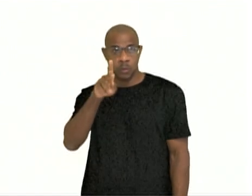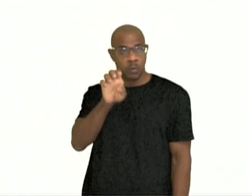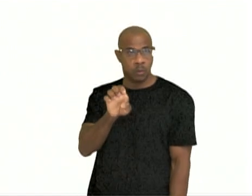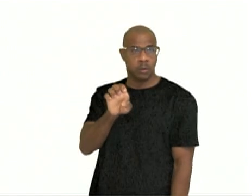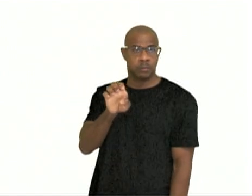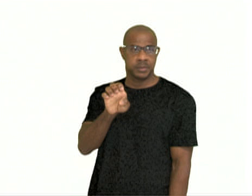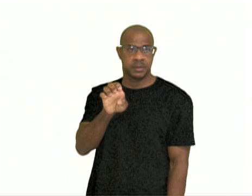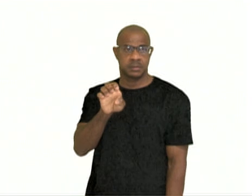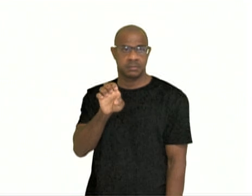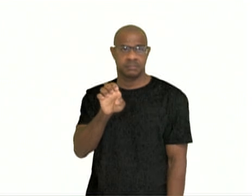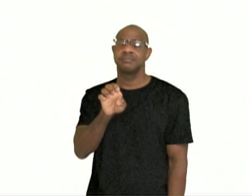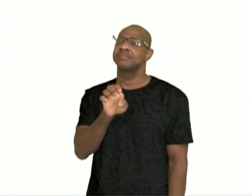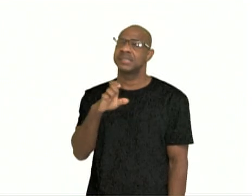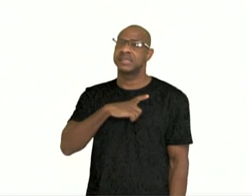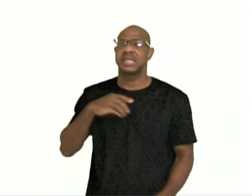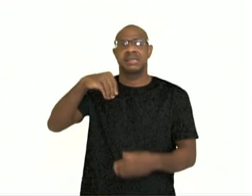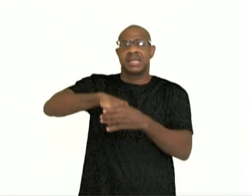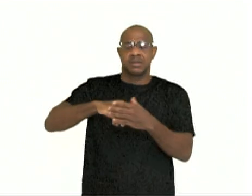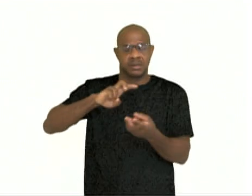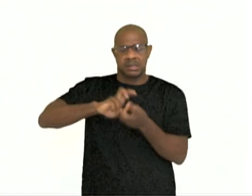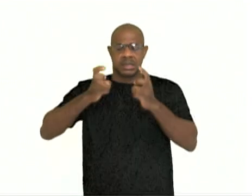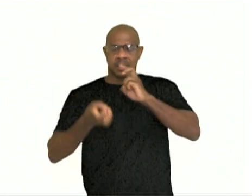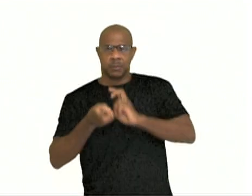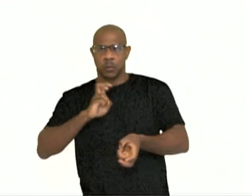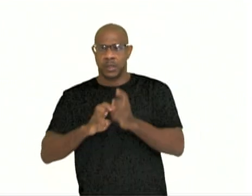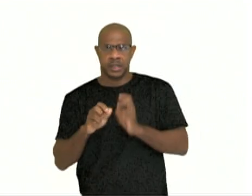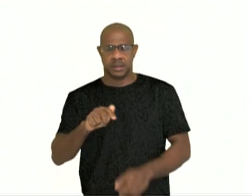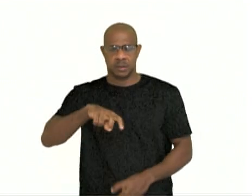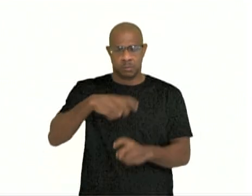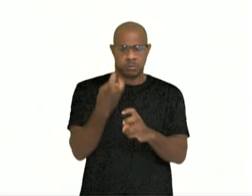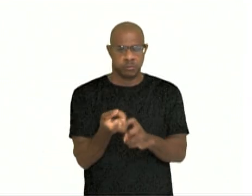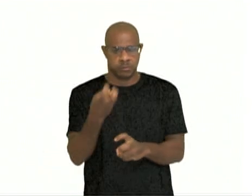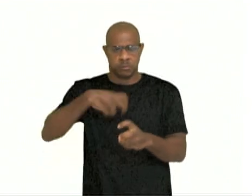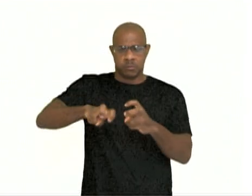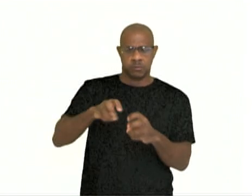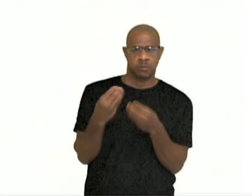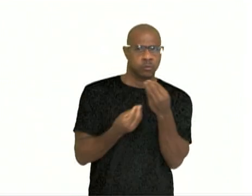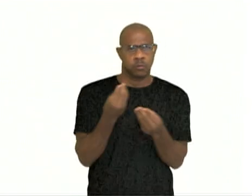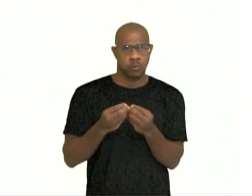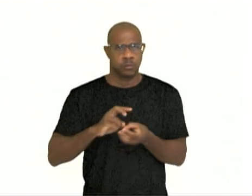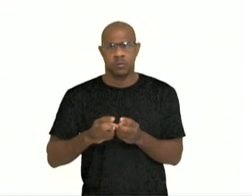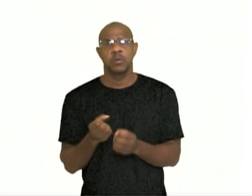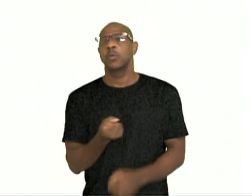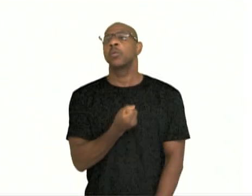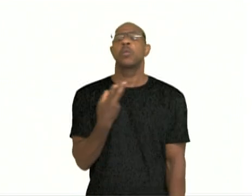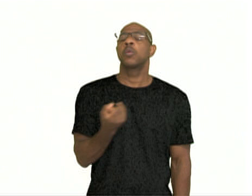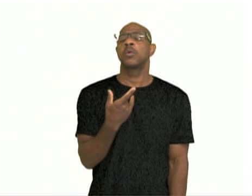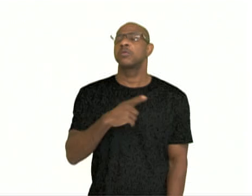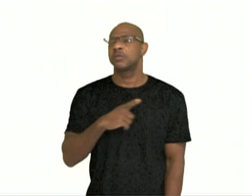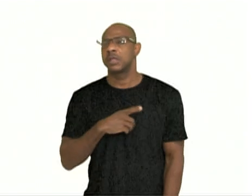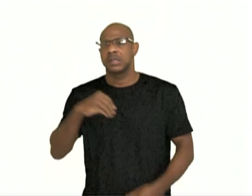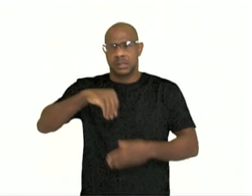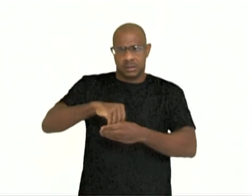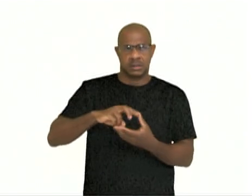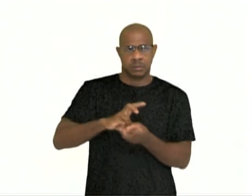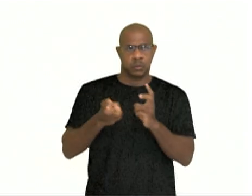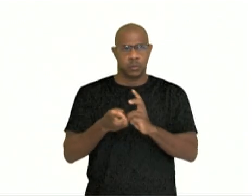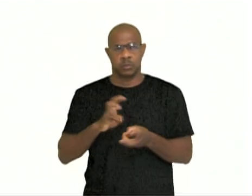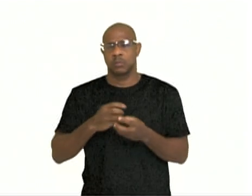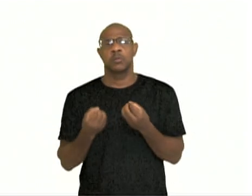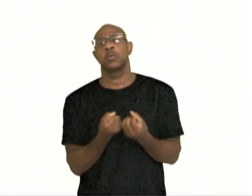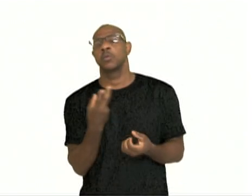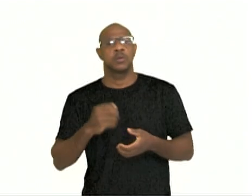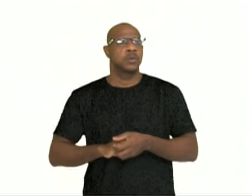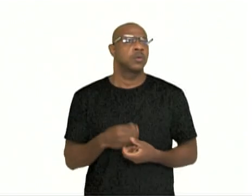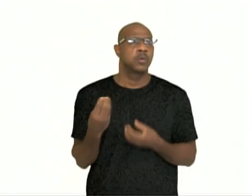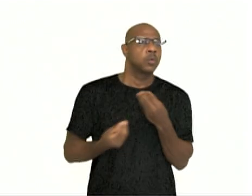golpes diferentes? Será que são sempre os mesmos golpes que são repetidos, né? Quantos golpes a gente pode dizer que tem na capoeira? E como que